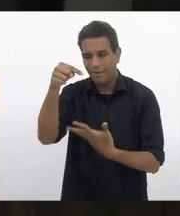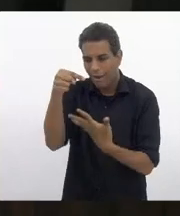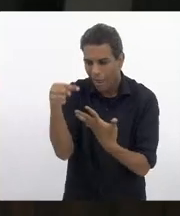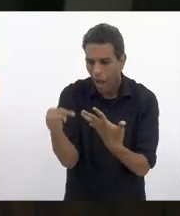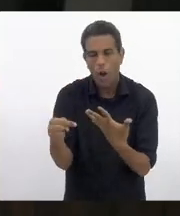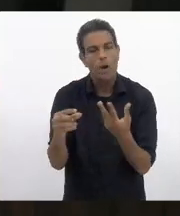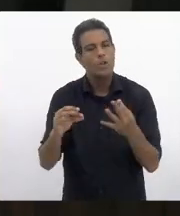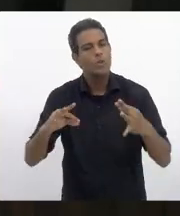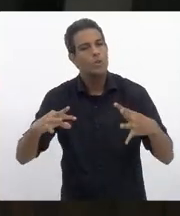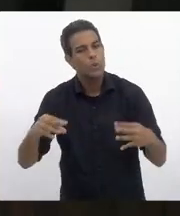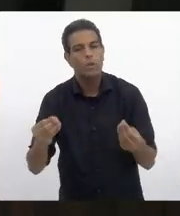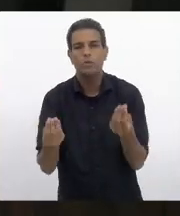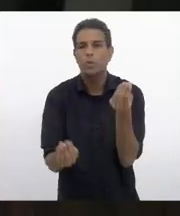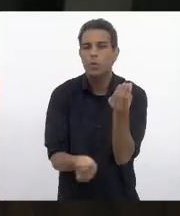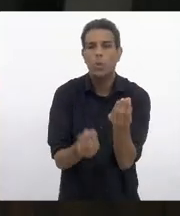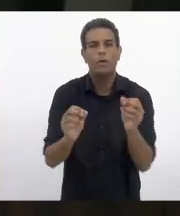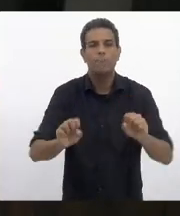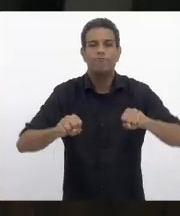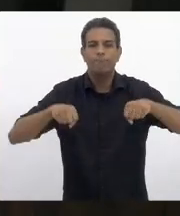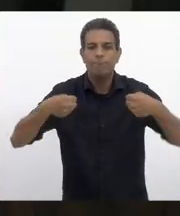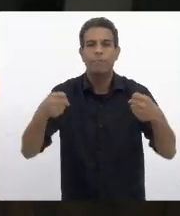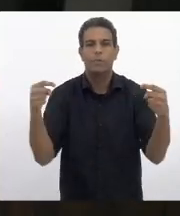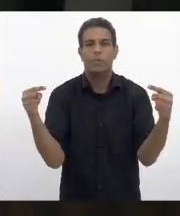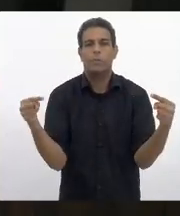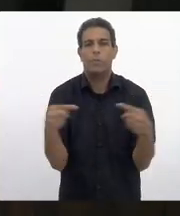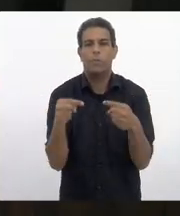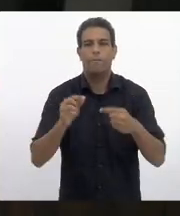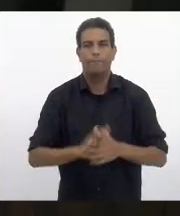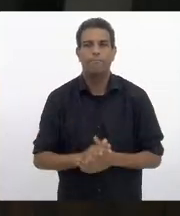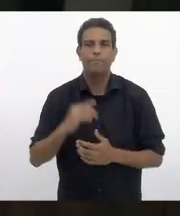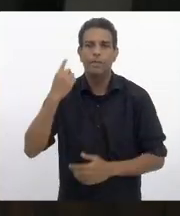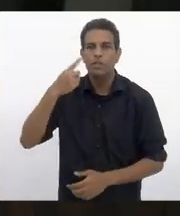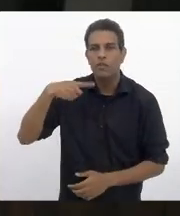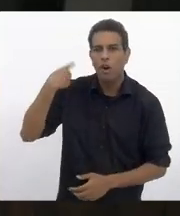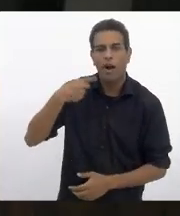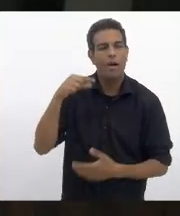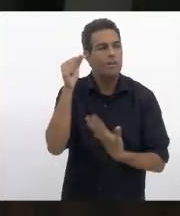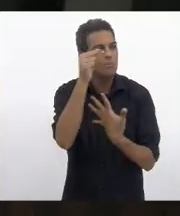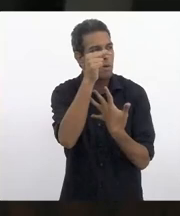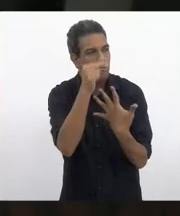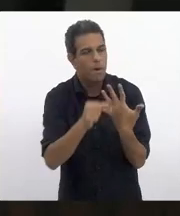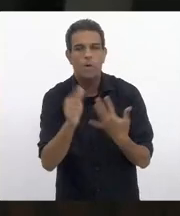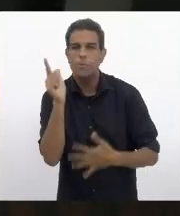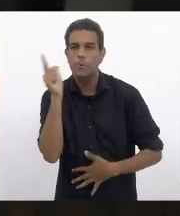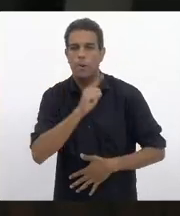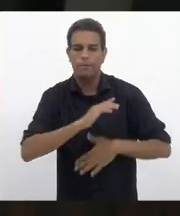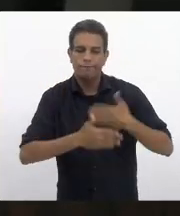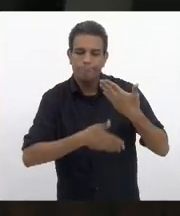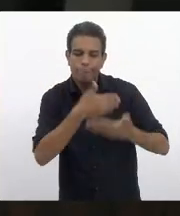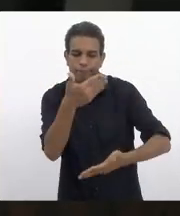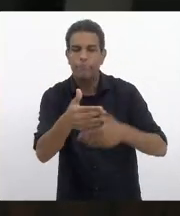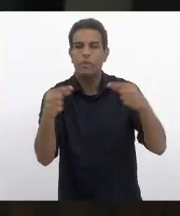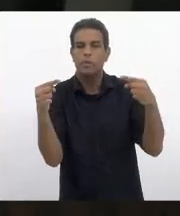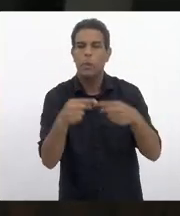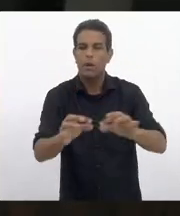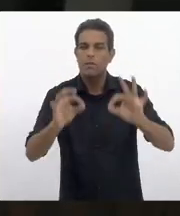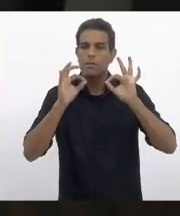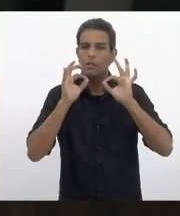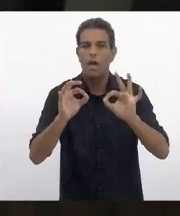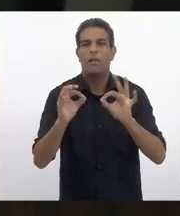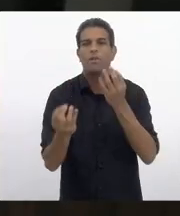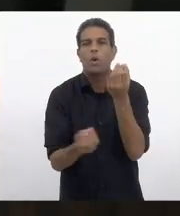Sheila, a Lauren, que se posicionaram aqui, os advogados, enfim. Vamos caminhar, repito, da forma